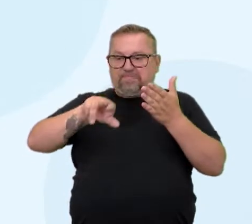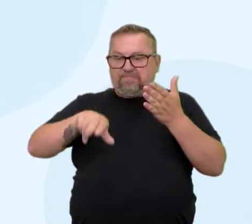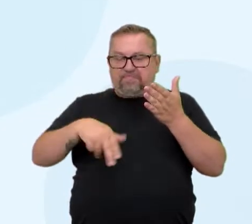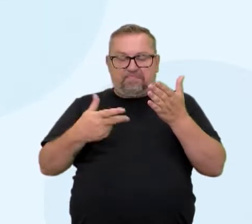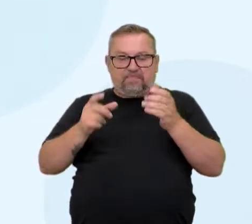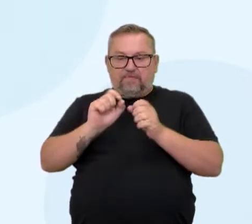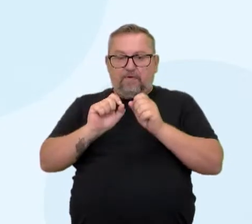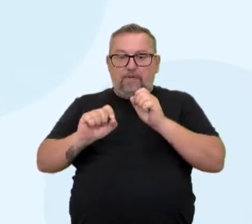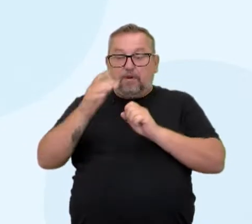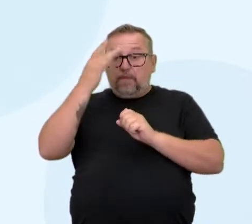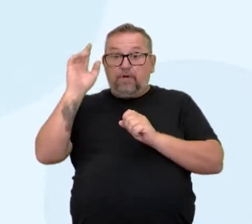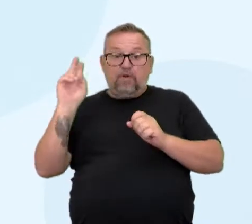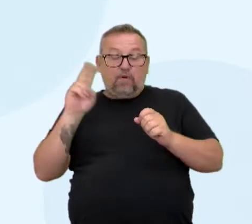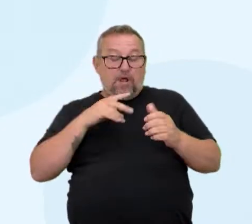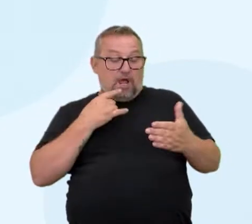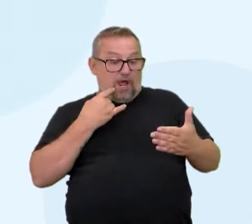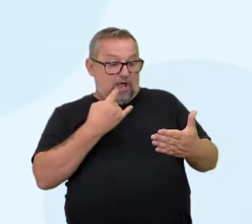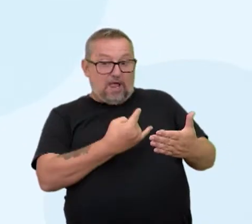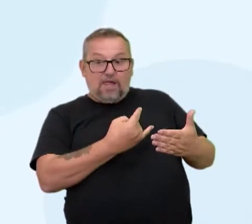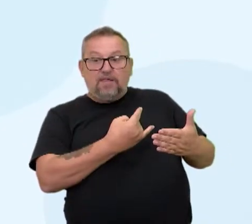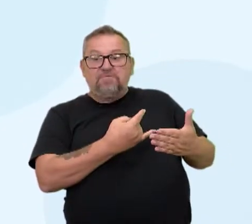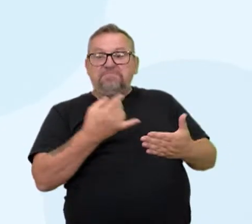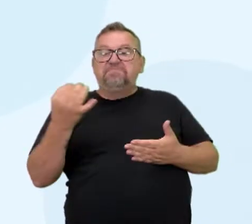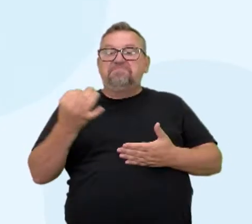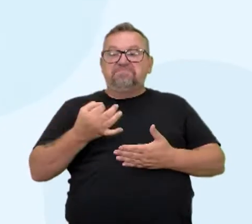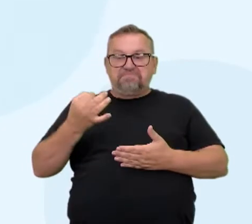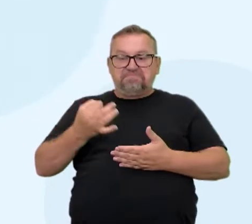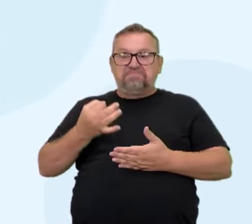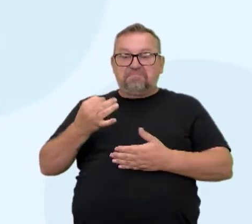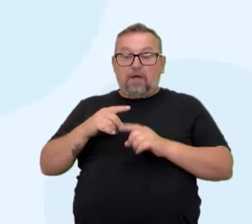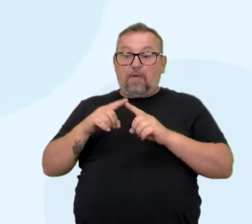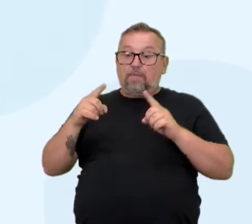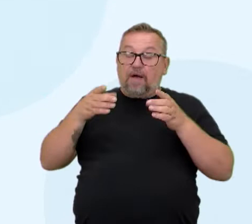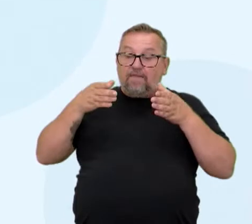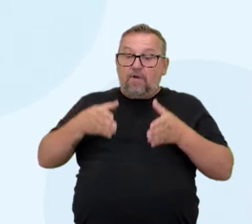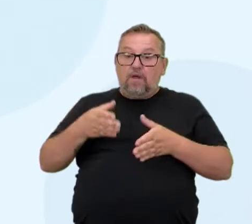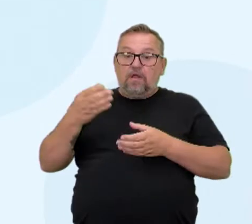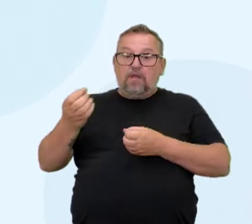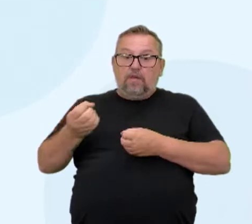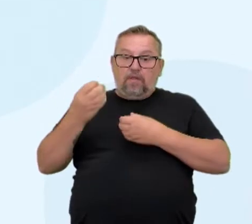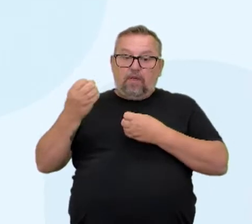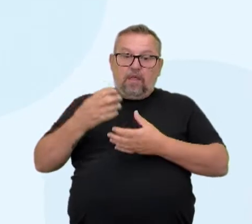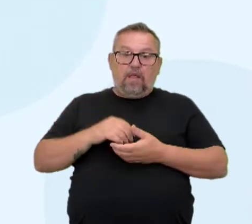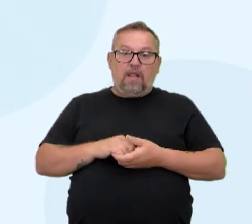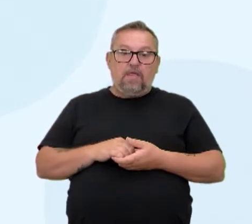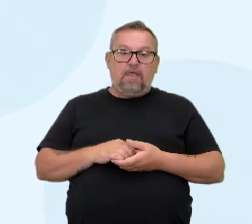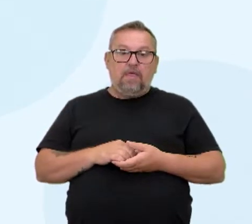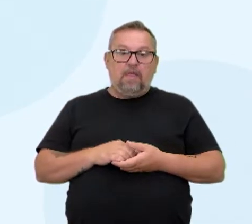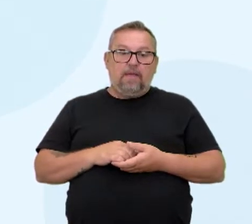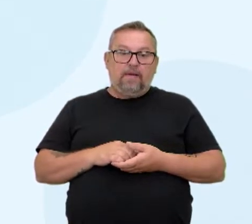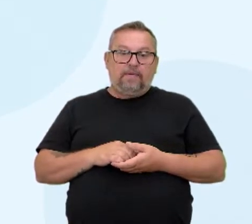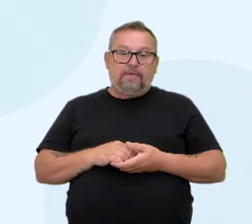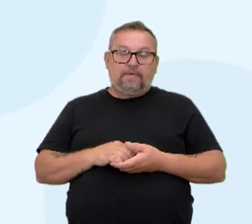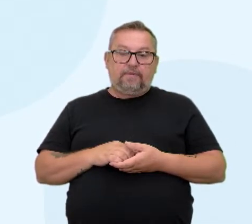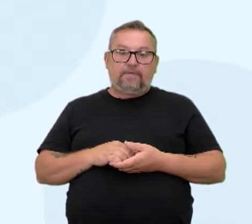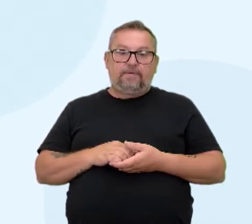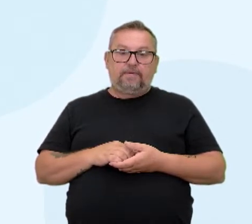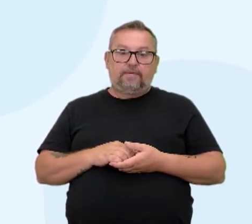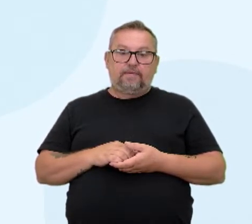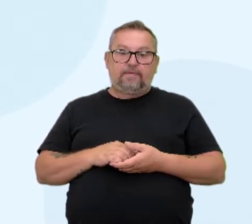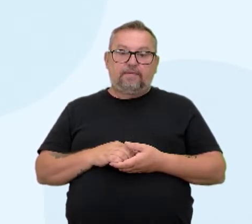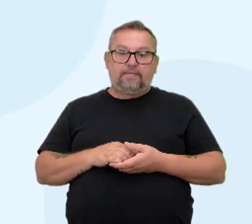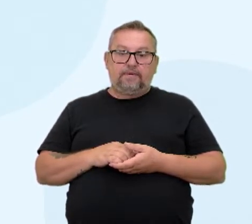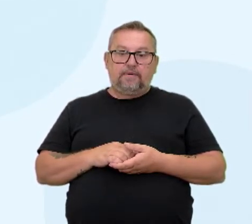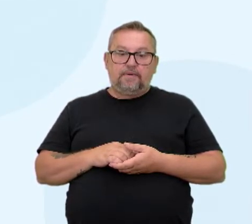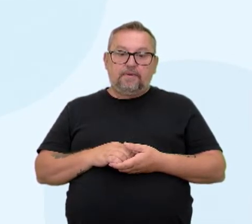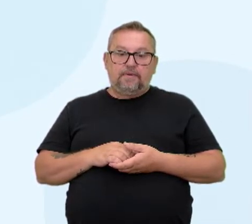mapa atrativo sem perder o foco nas informações. Então, a gente está falando aí, ó, dessas caixinhas que estão piscando. Vou pôr aqui, ó.